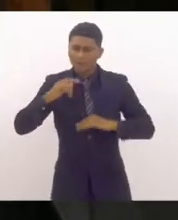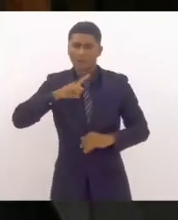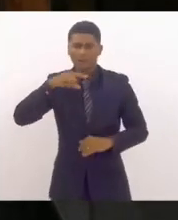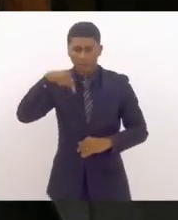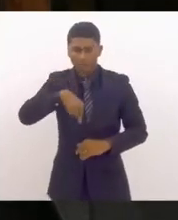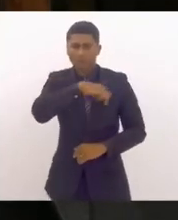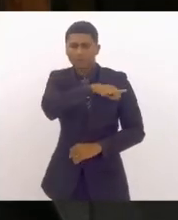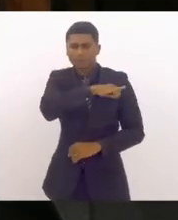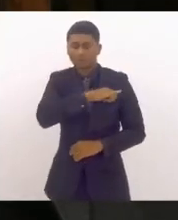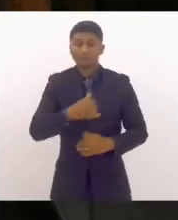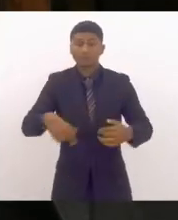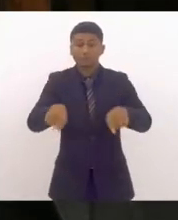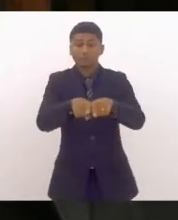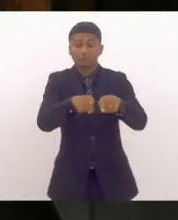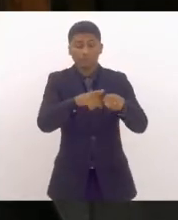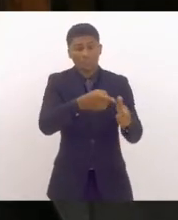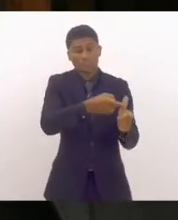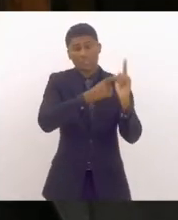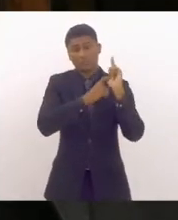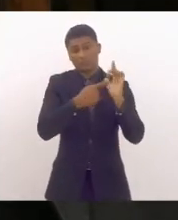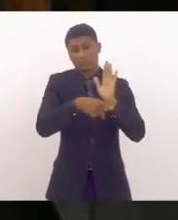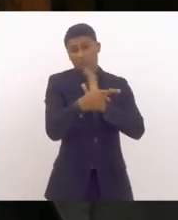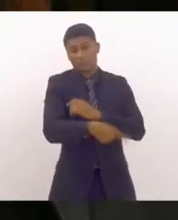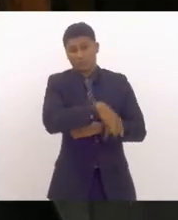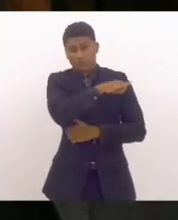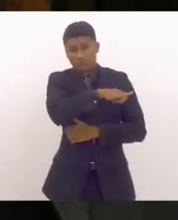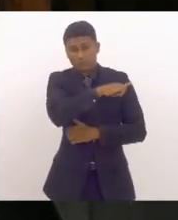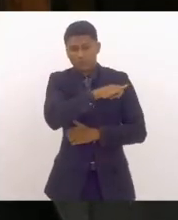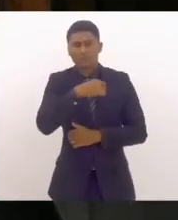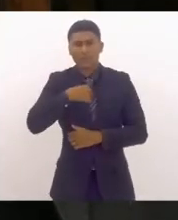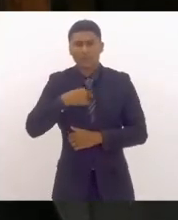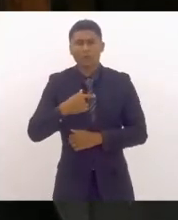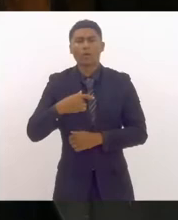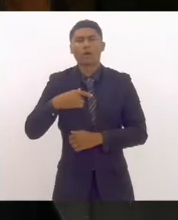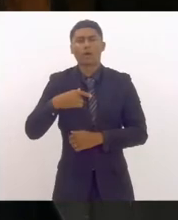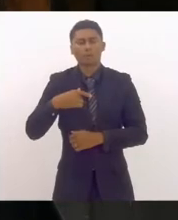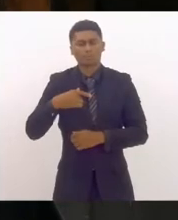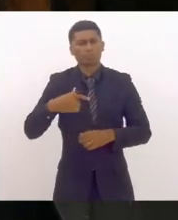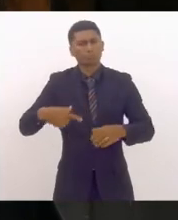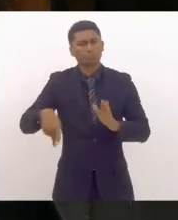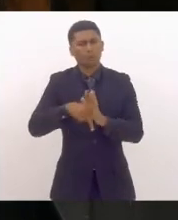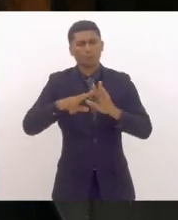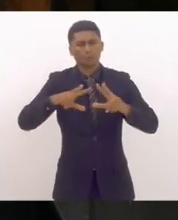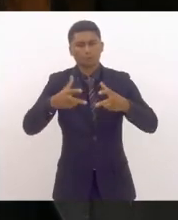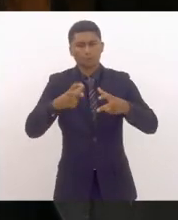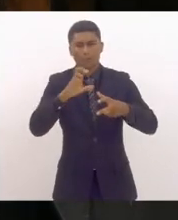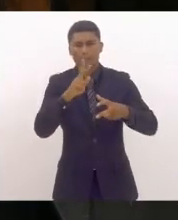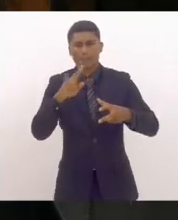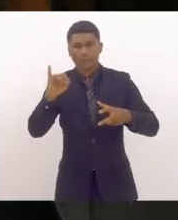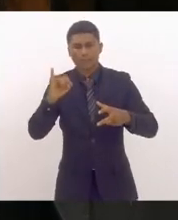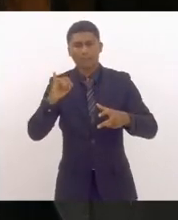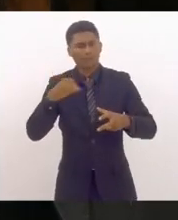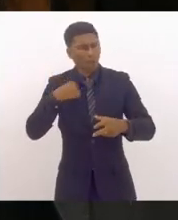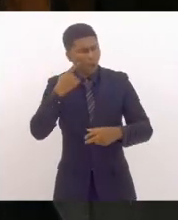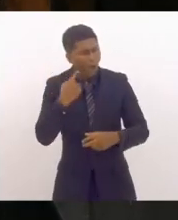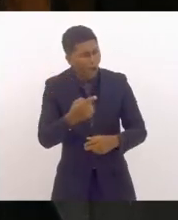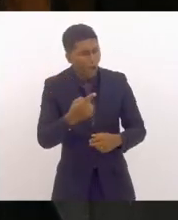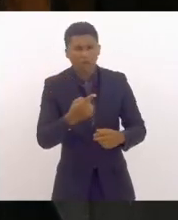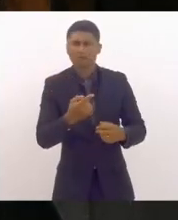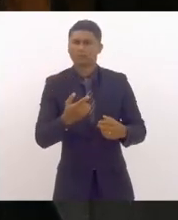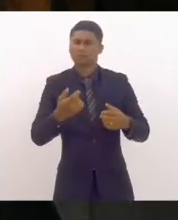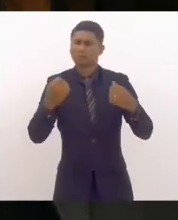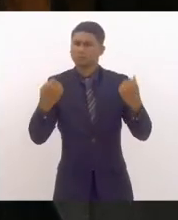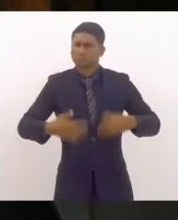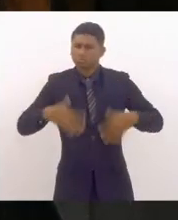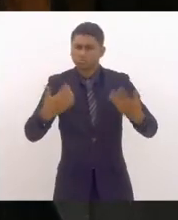CPI sou membro da CPI que o Luiz Paulo presídio é um absurdo fazer um debate grave absurdo que o que